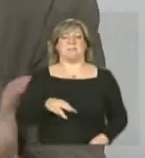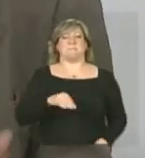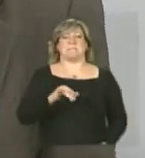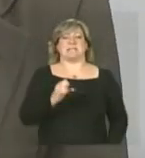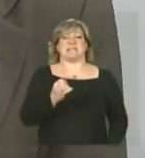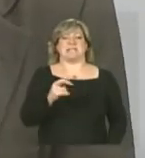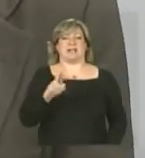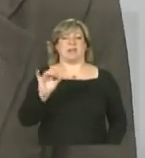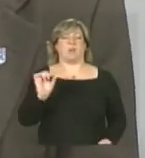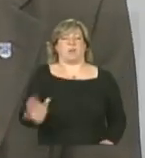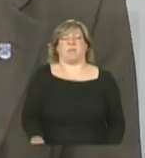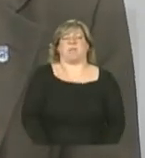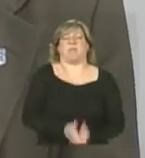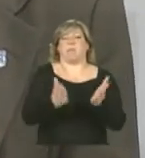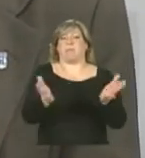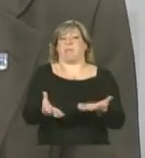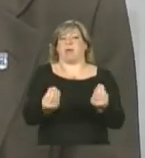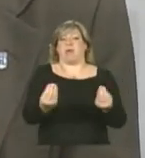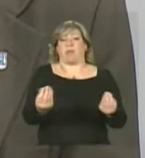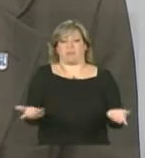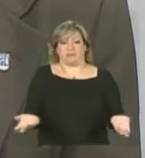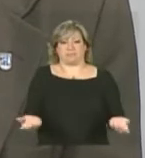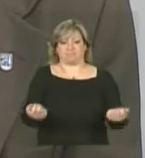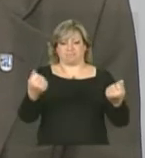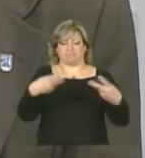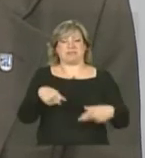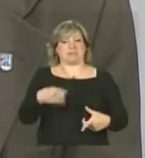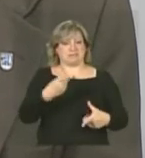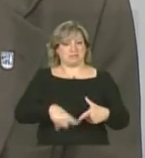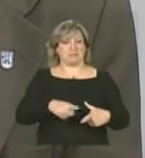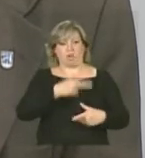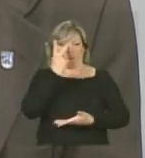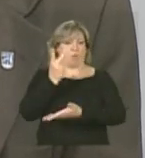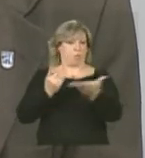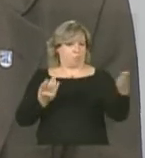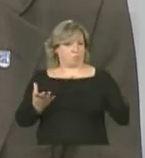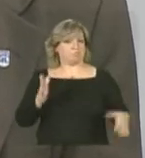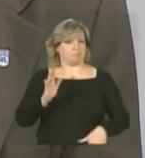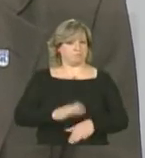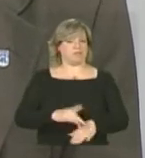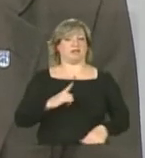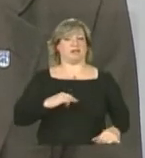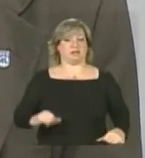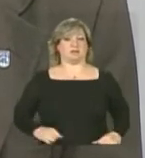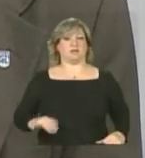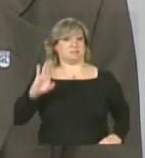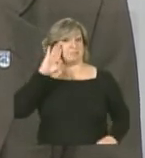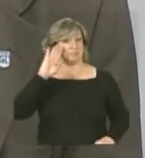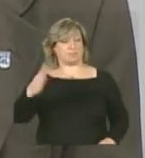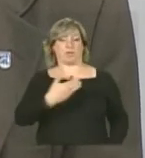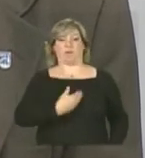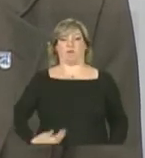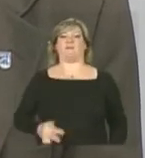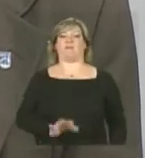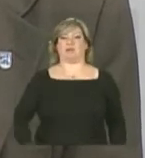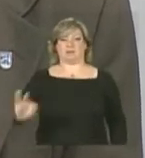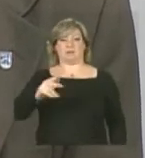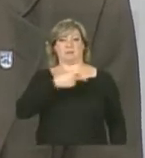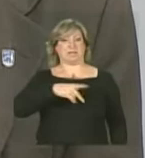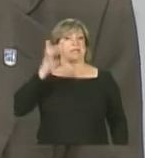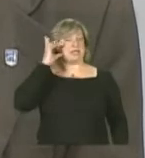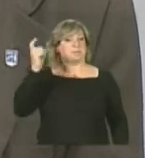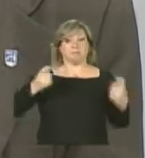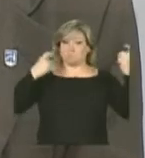para declarar exatamente o que é esse público que é prioritário hoje no governo da presidenta